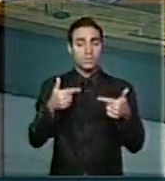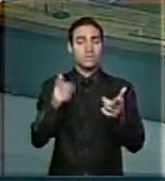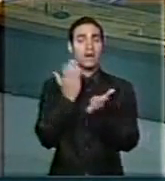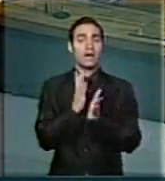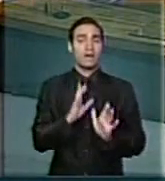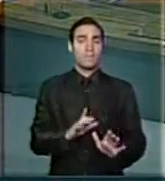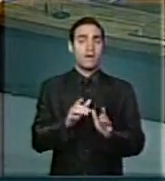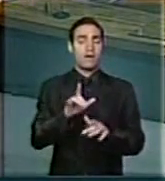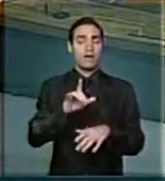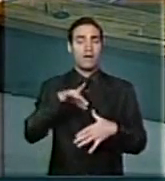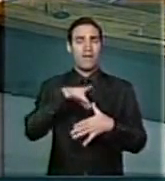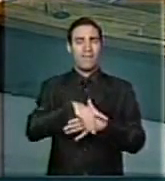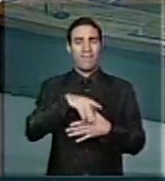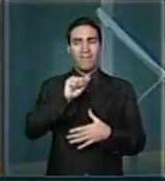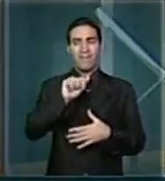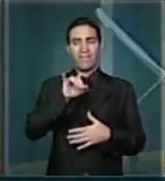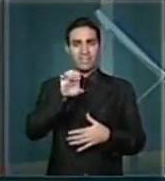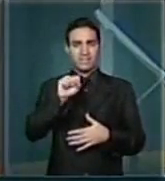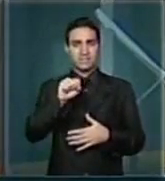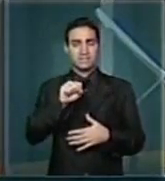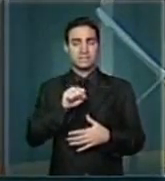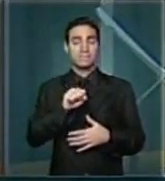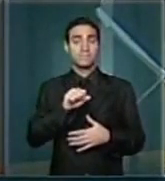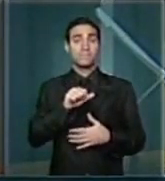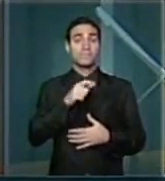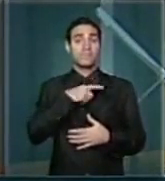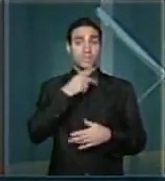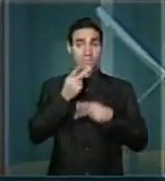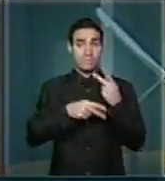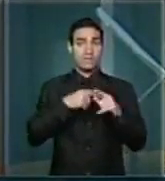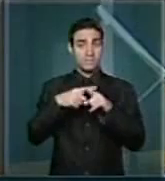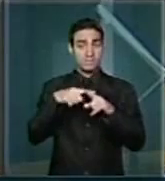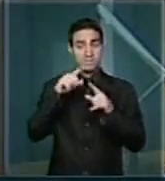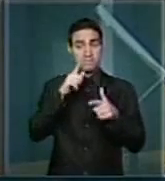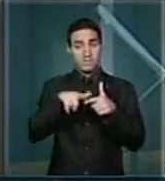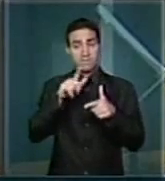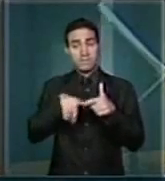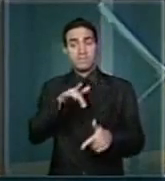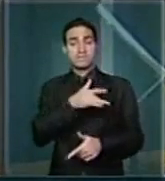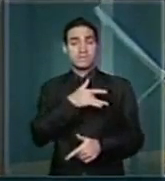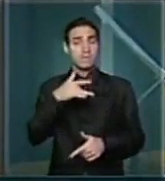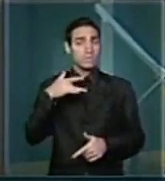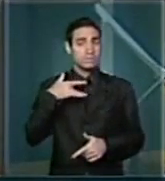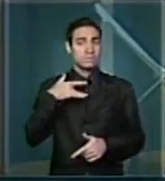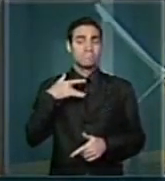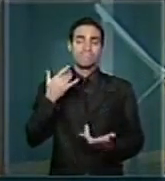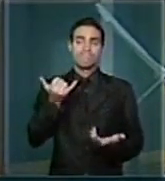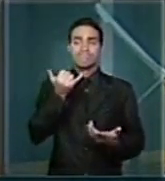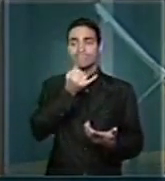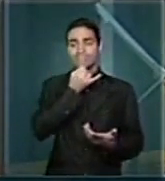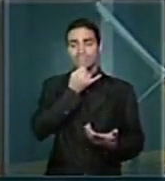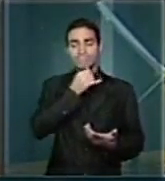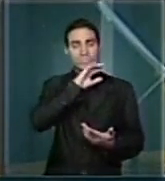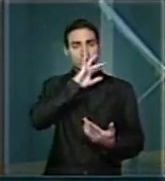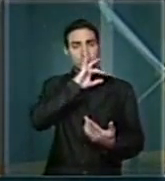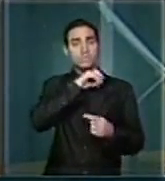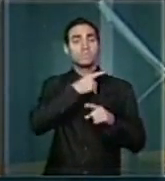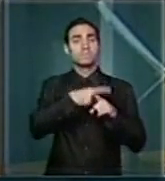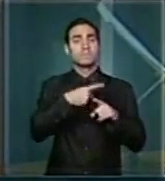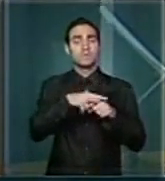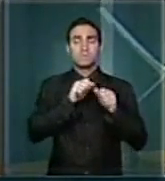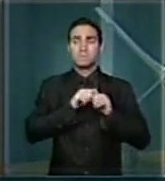AIDS. Gostaria de chamar a atenção, presidente, para que essa questão de saúde pública, que infelizmente tem atingido proporções que exigem nossa